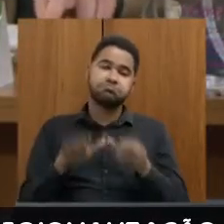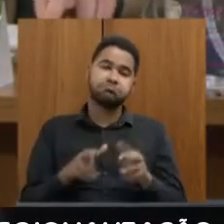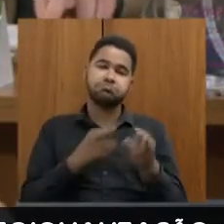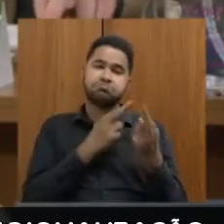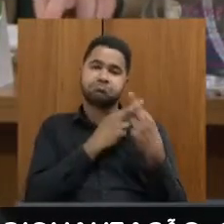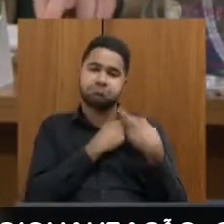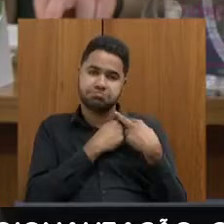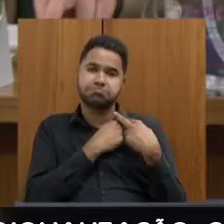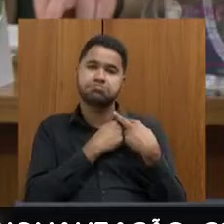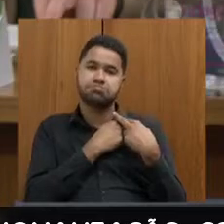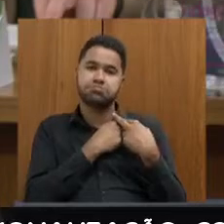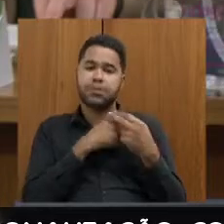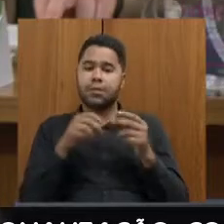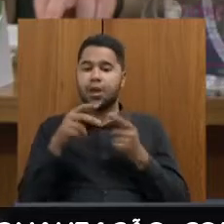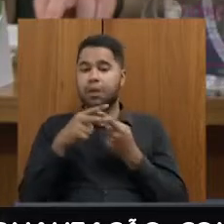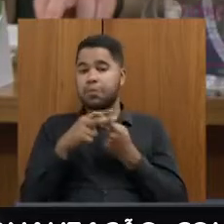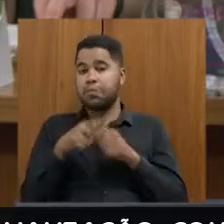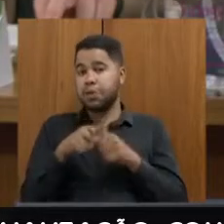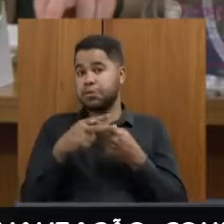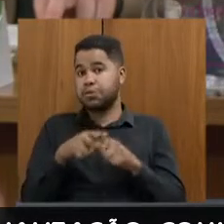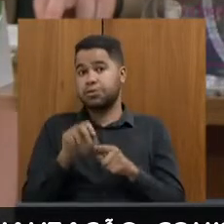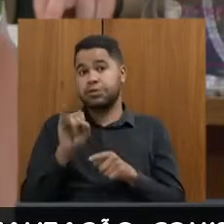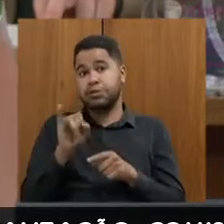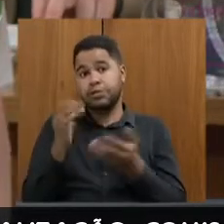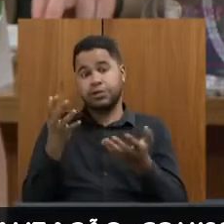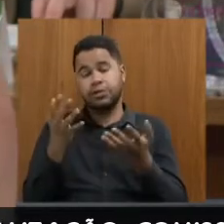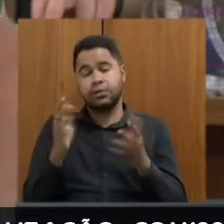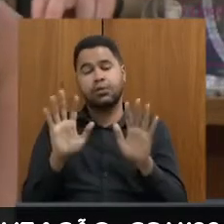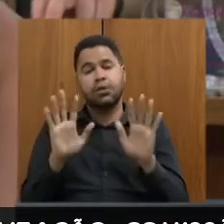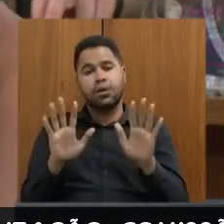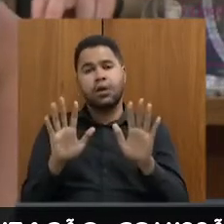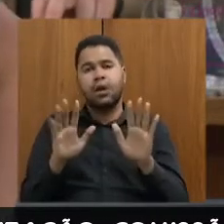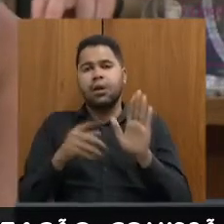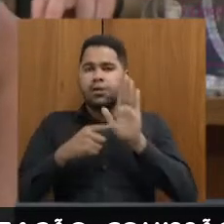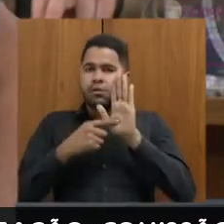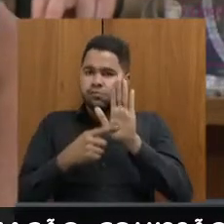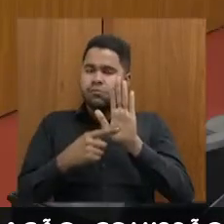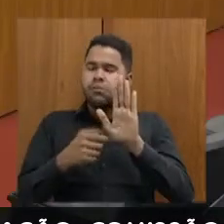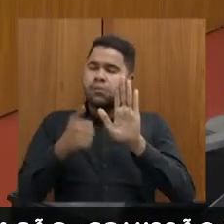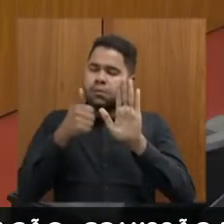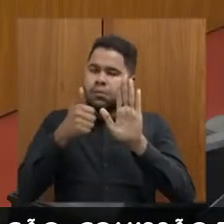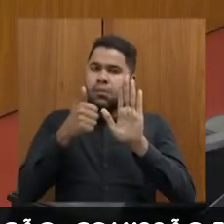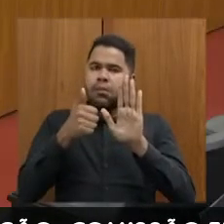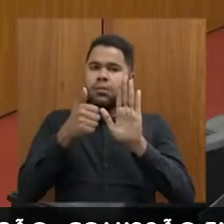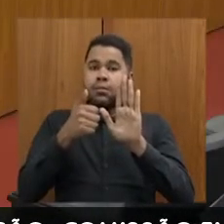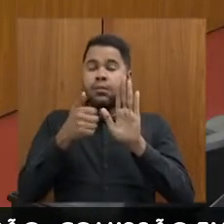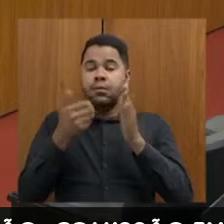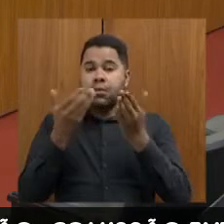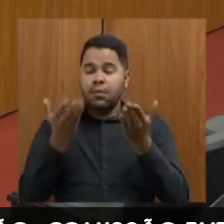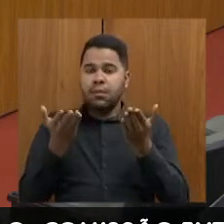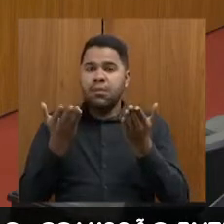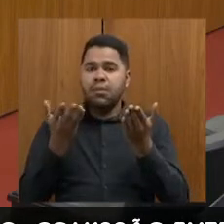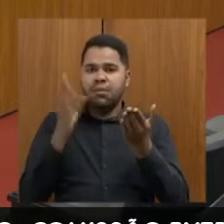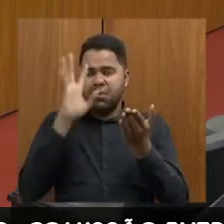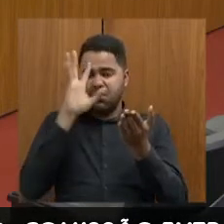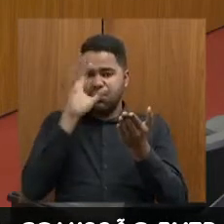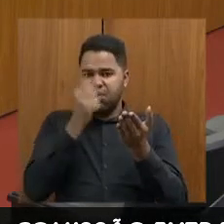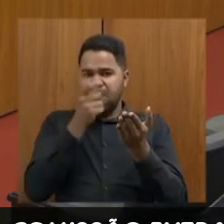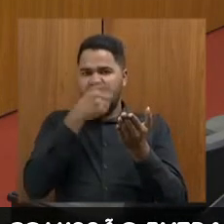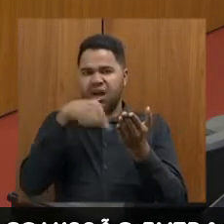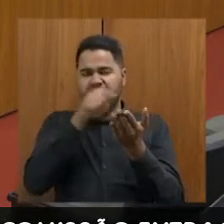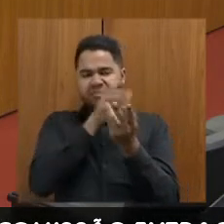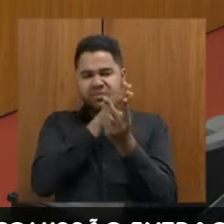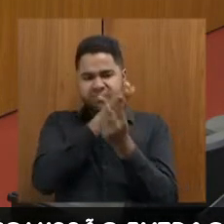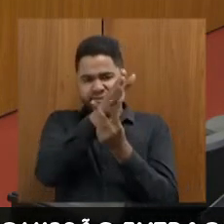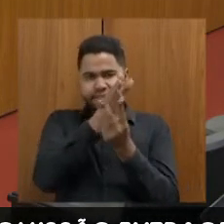responsável inclusive pela manutenção se for o caso mas a velha e já sinalizou favoravelmente no sítio então acho que a gente tem